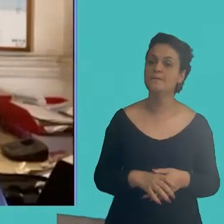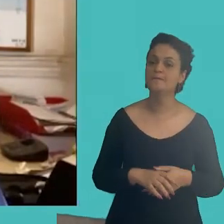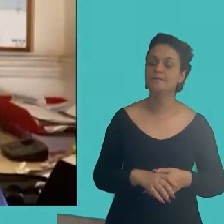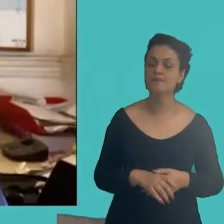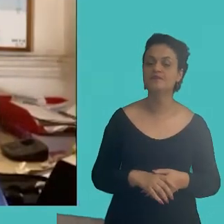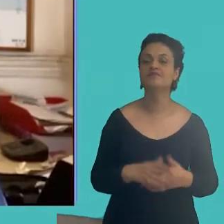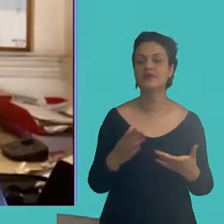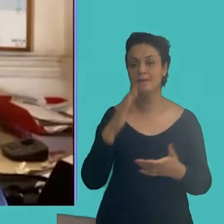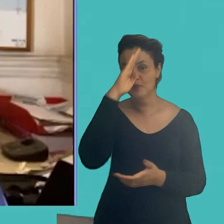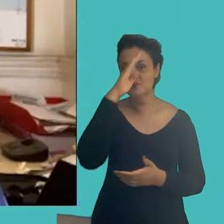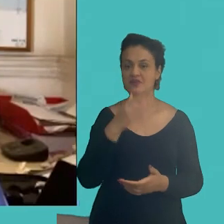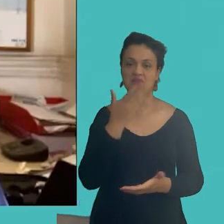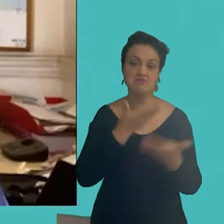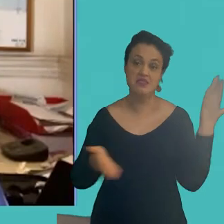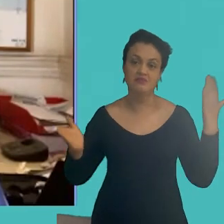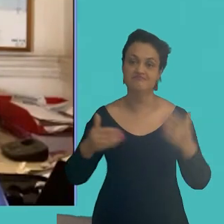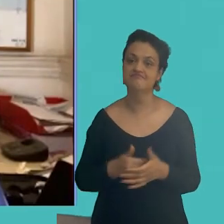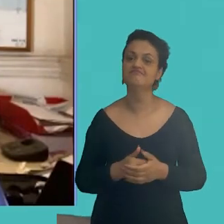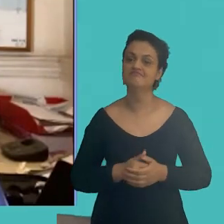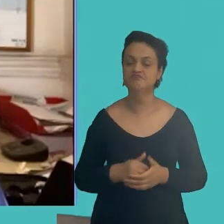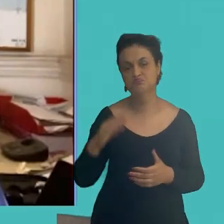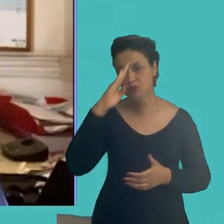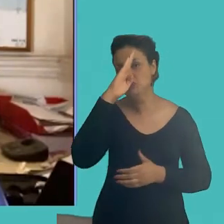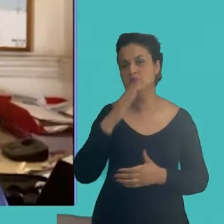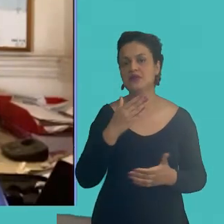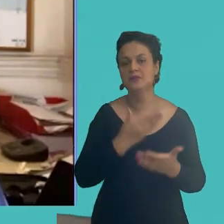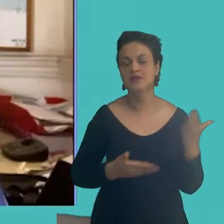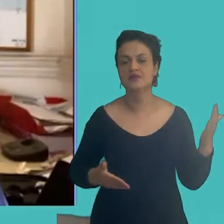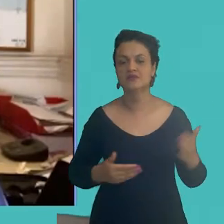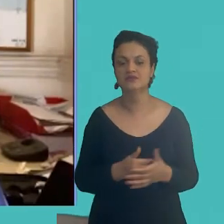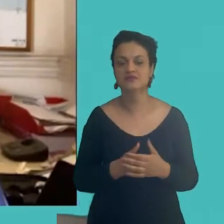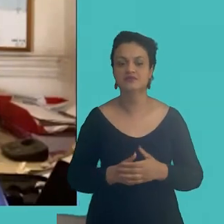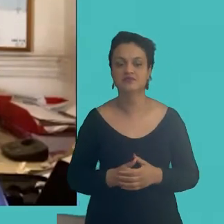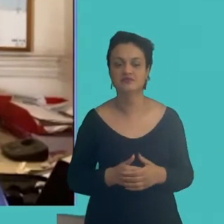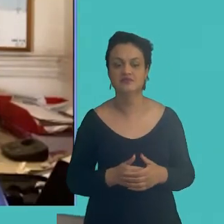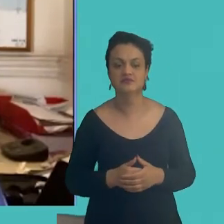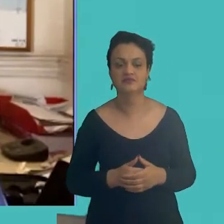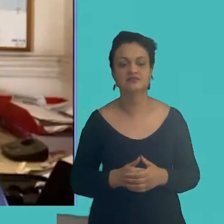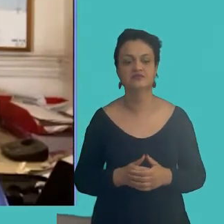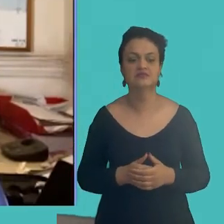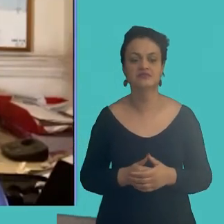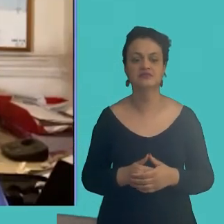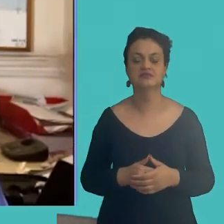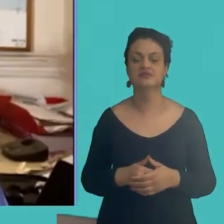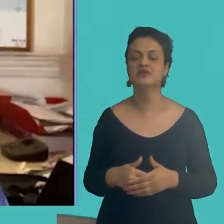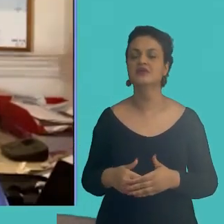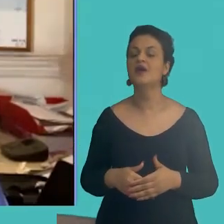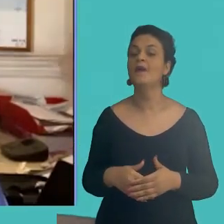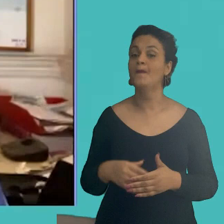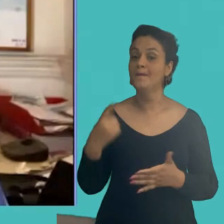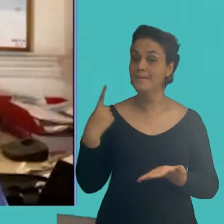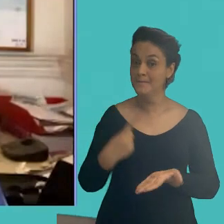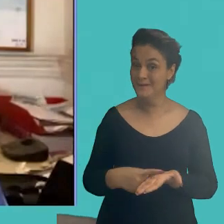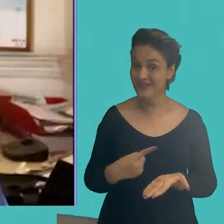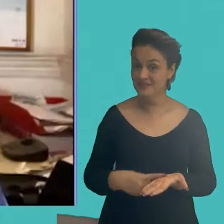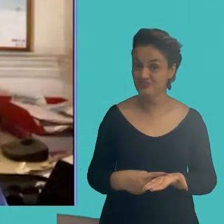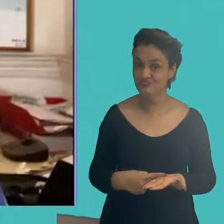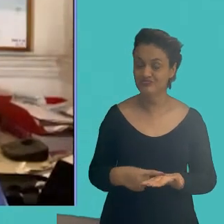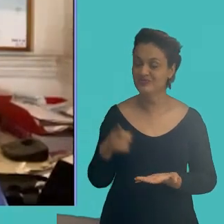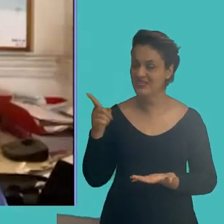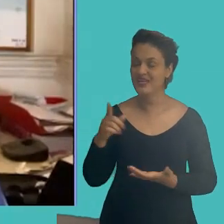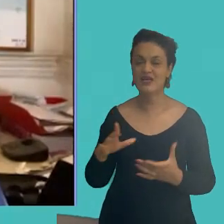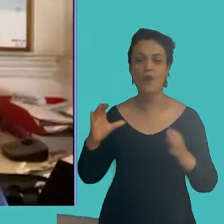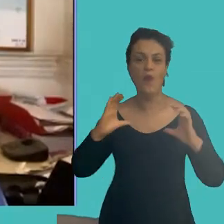perdeu. Claramente. O impacto O impacto da postura dele em relação à vacinação